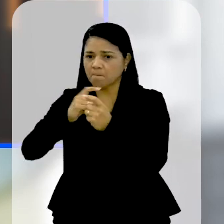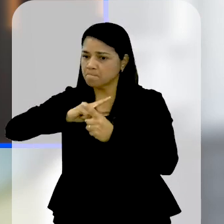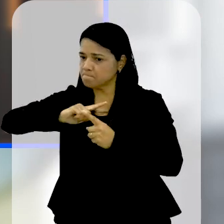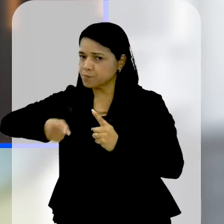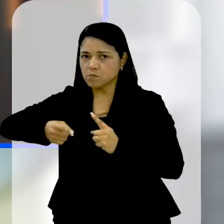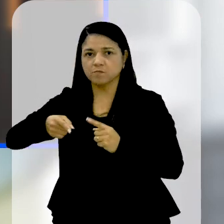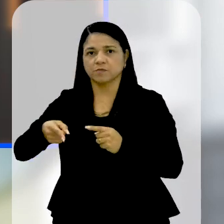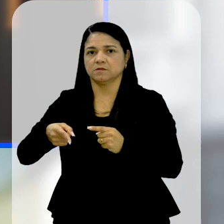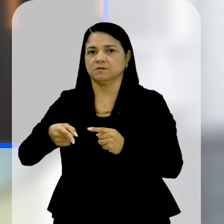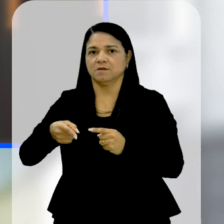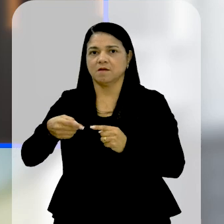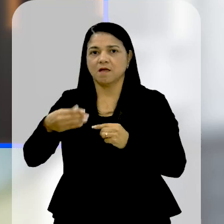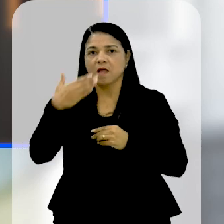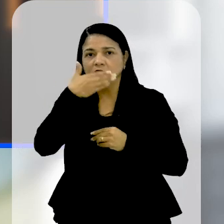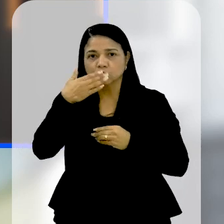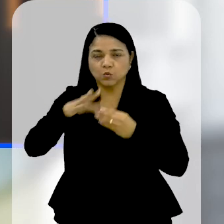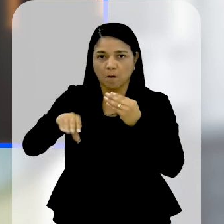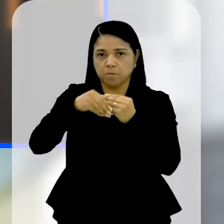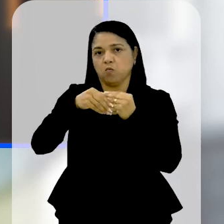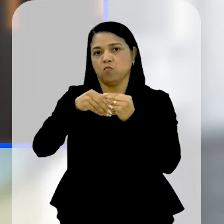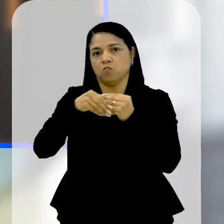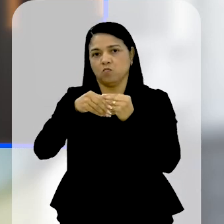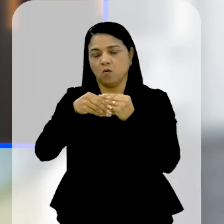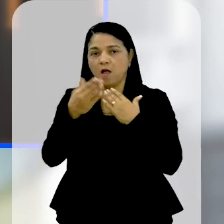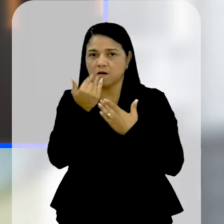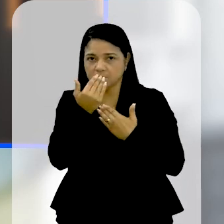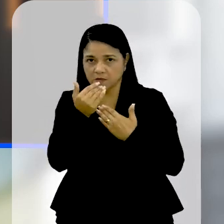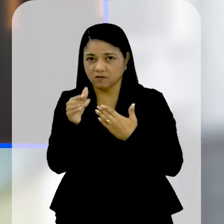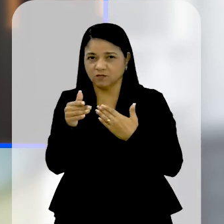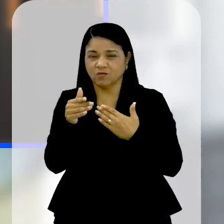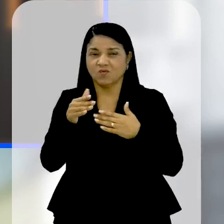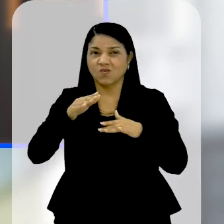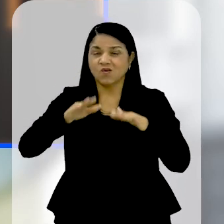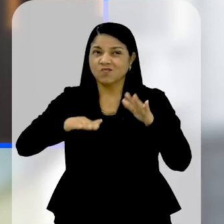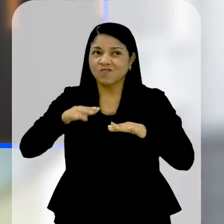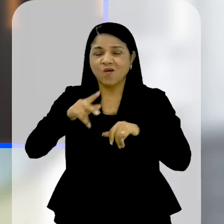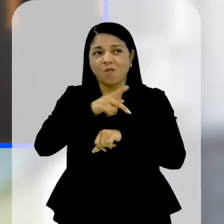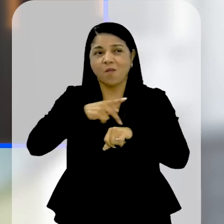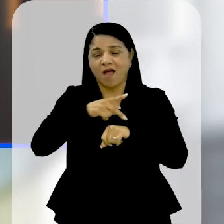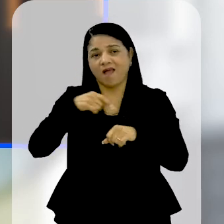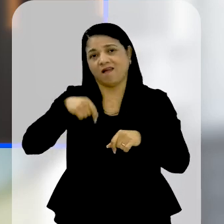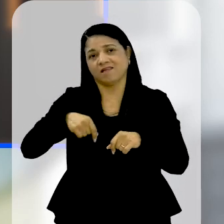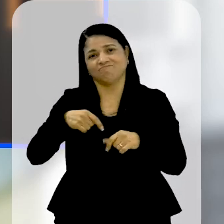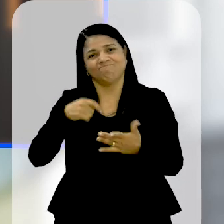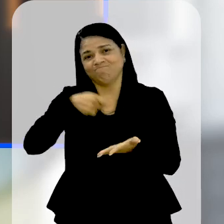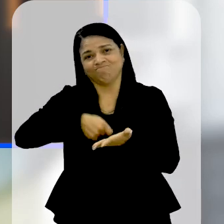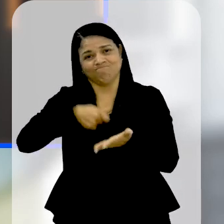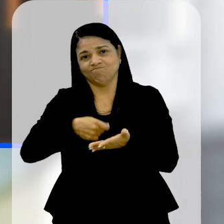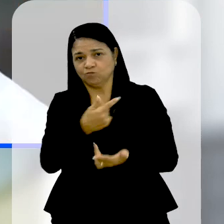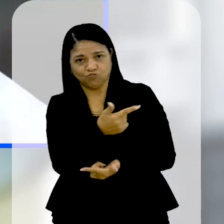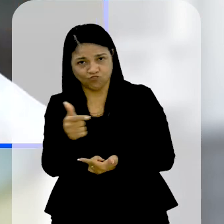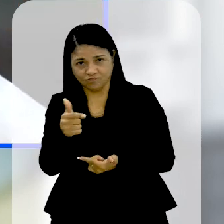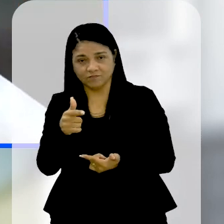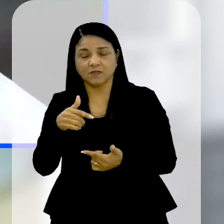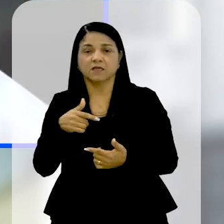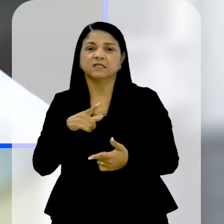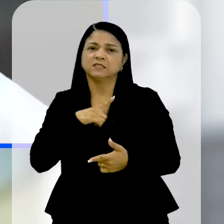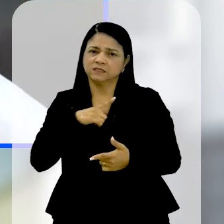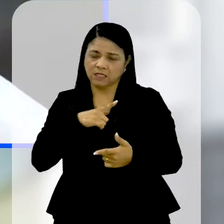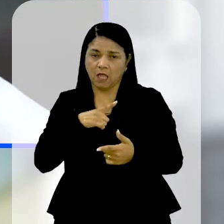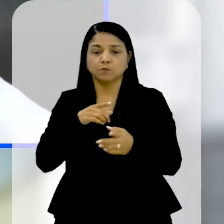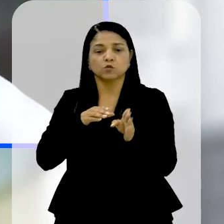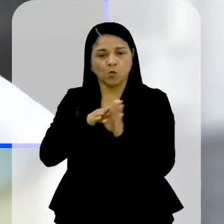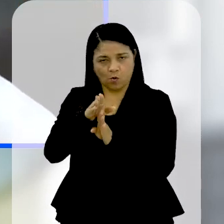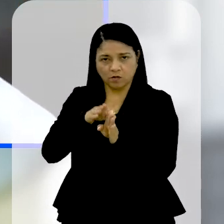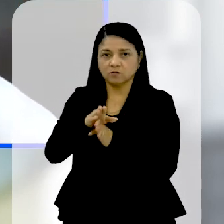faça isso. E em outros países talvez ainda não tenha chegado nesse nível de rigor, né? Sim, nós